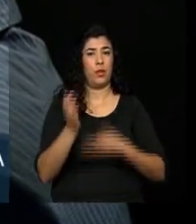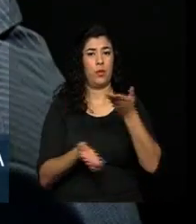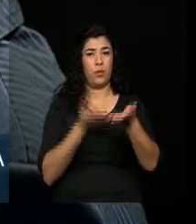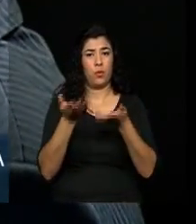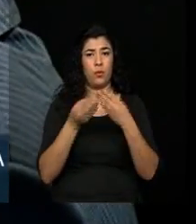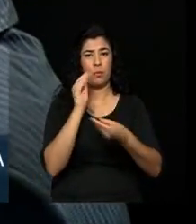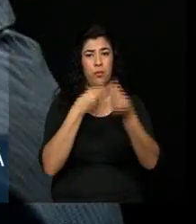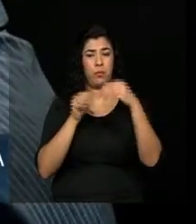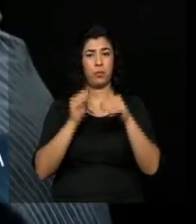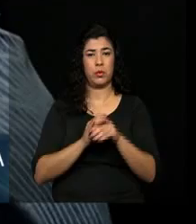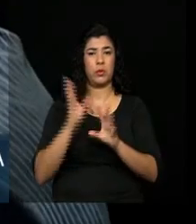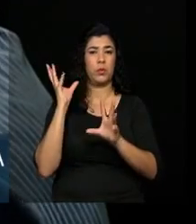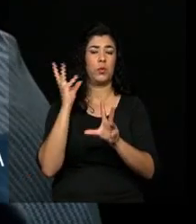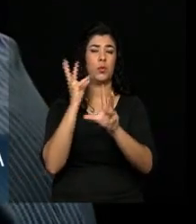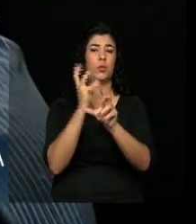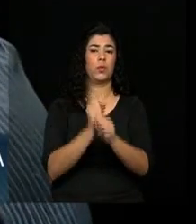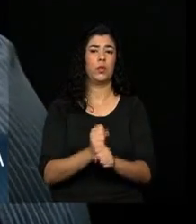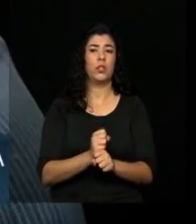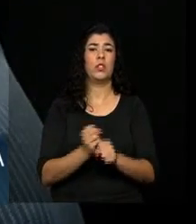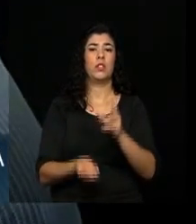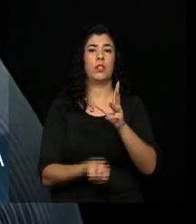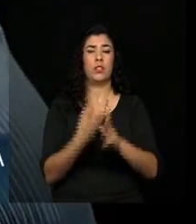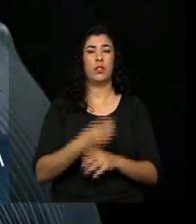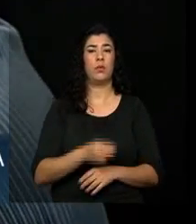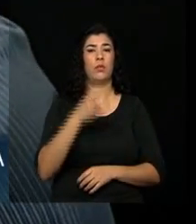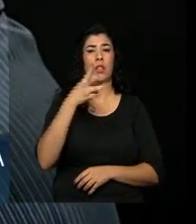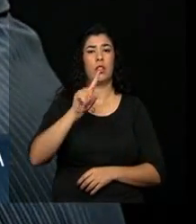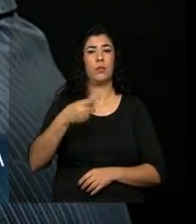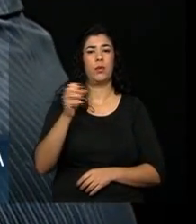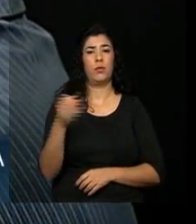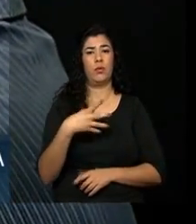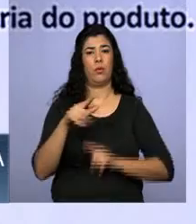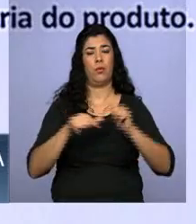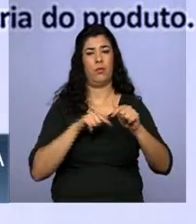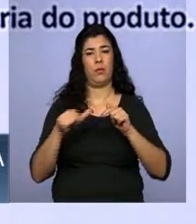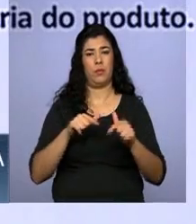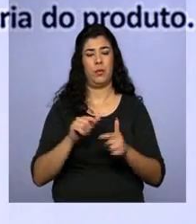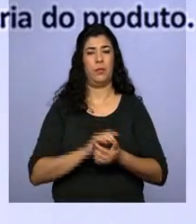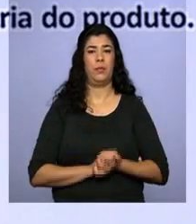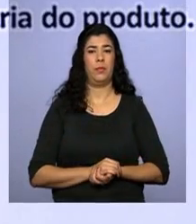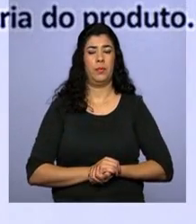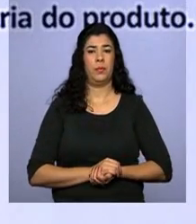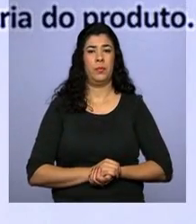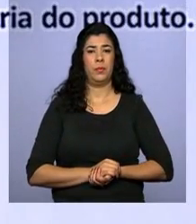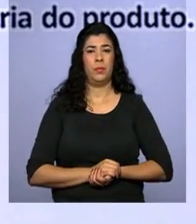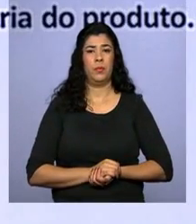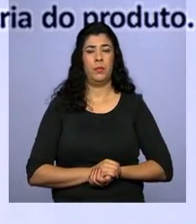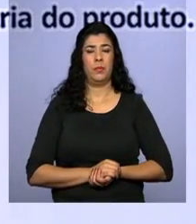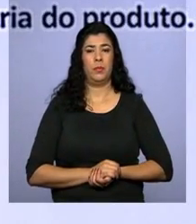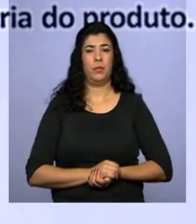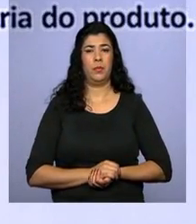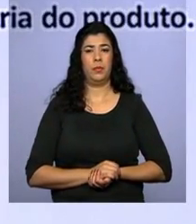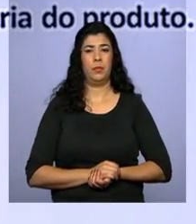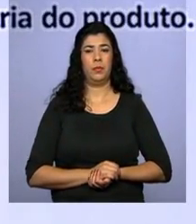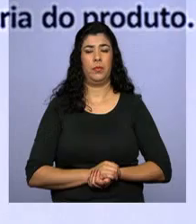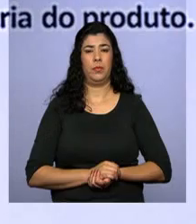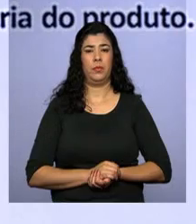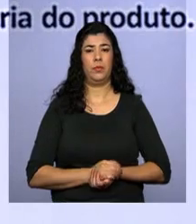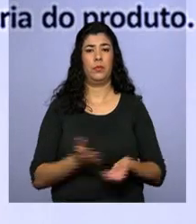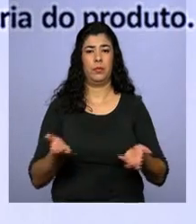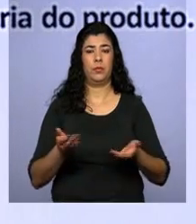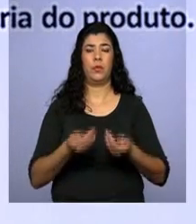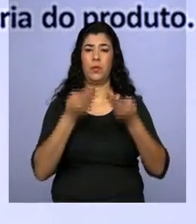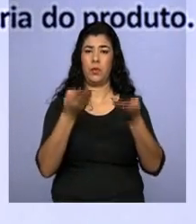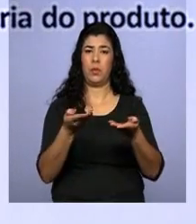aproximadamente 3.000 postos de trabalho eu queria agora eh passar pro pro